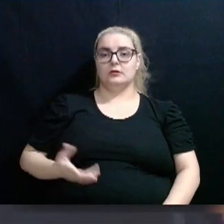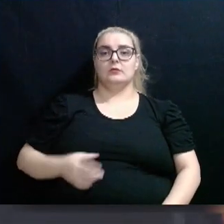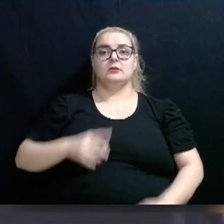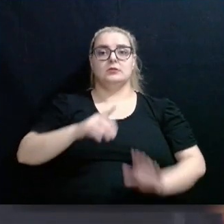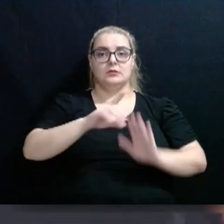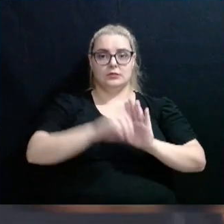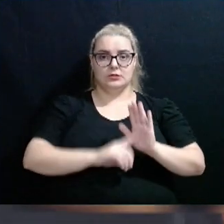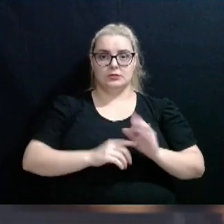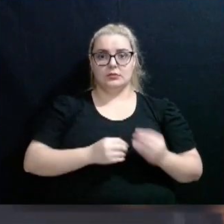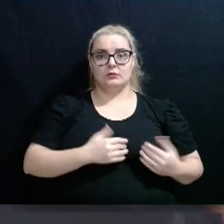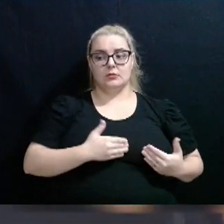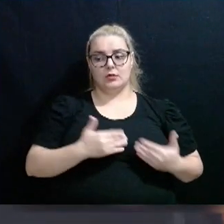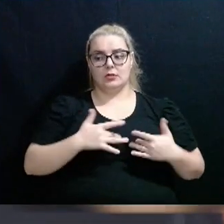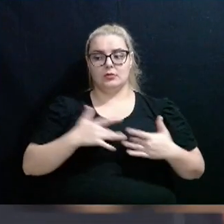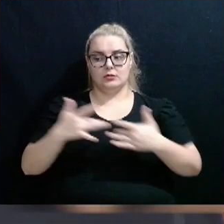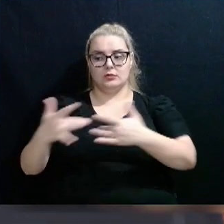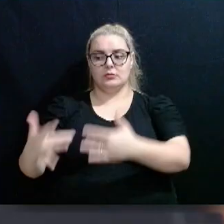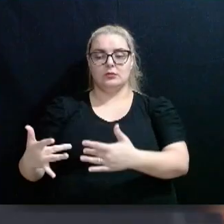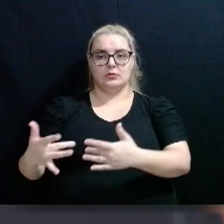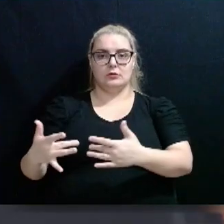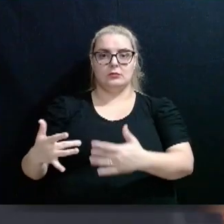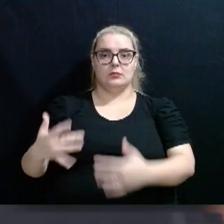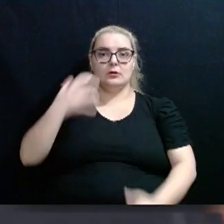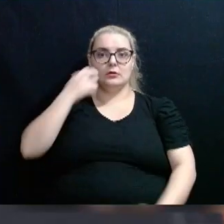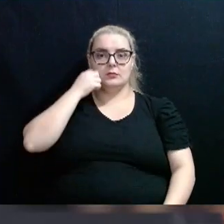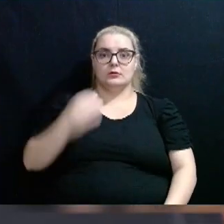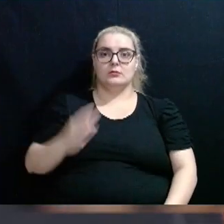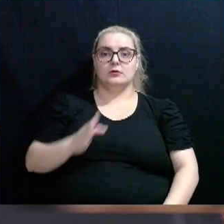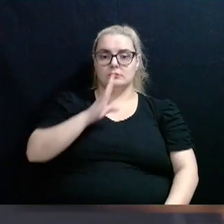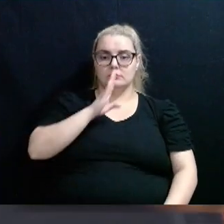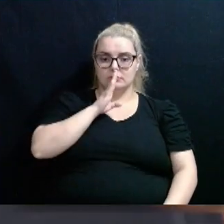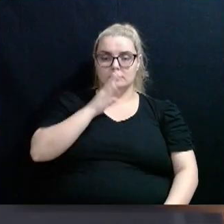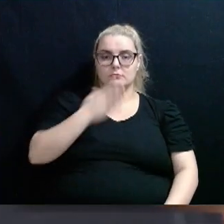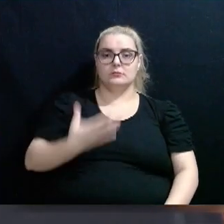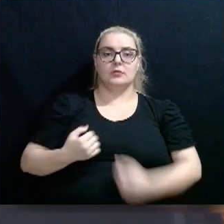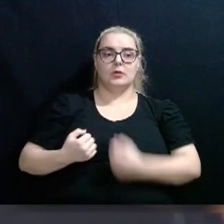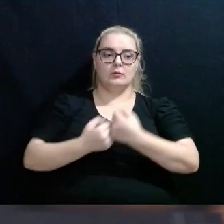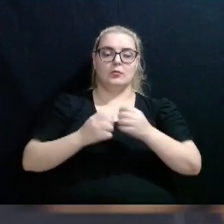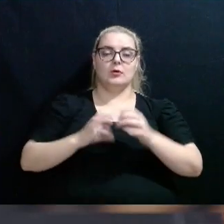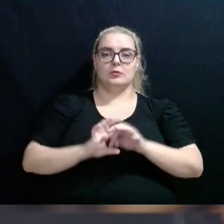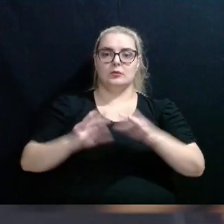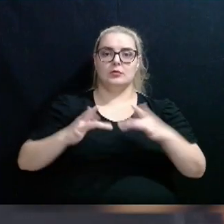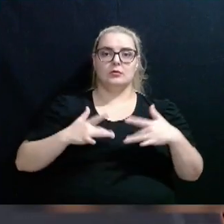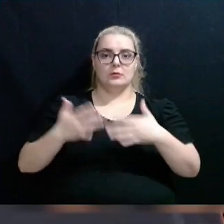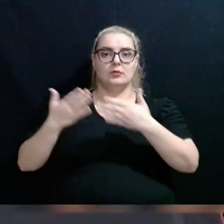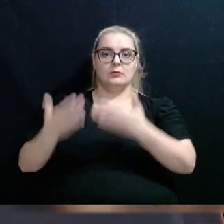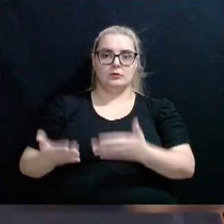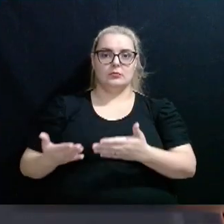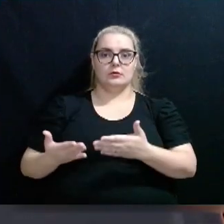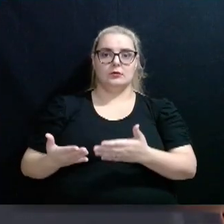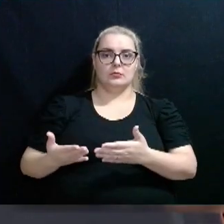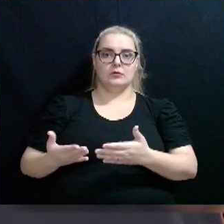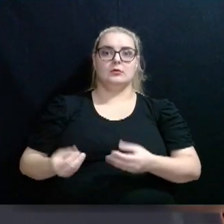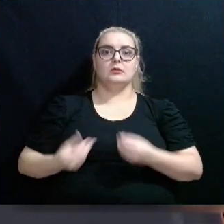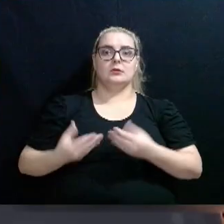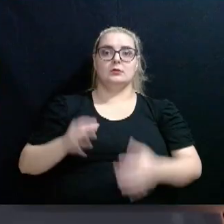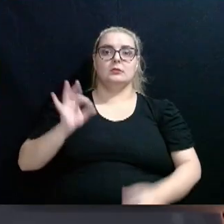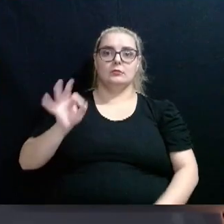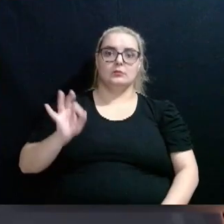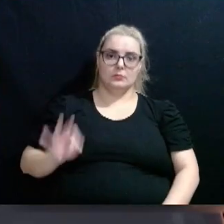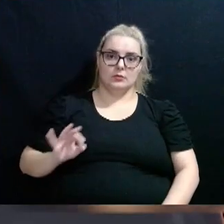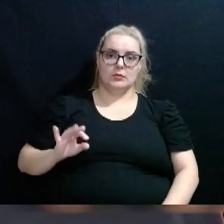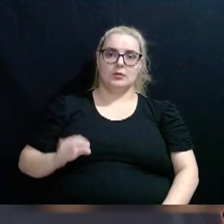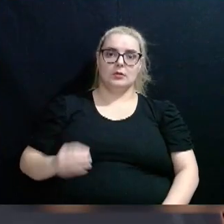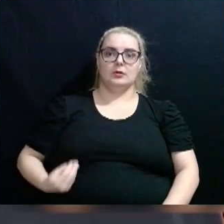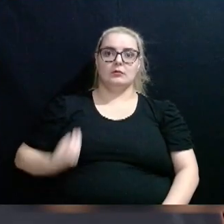forma sigilosa. Há apoio e solidariedade disponíveis para você. Dê uma chance à vida. Mais uma pressão,